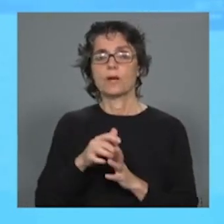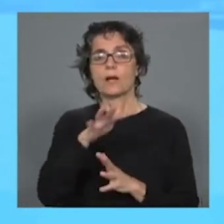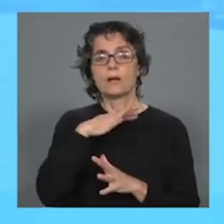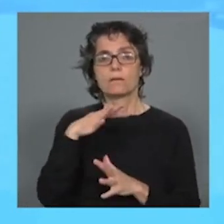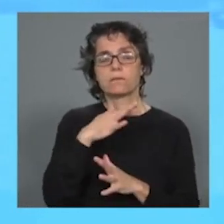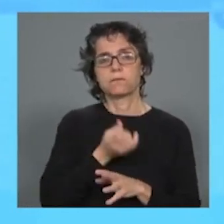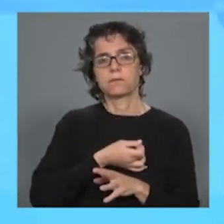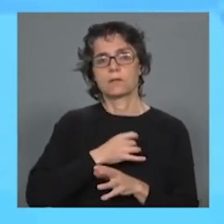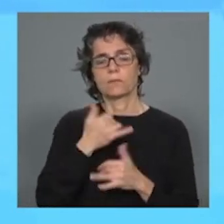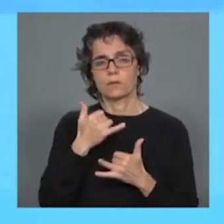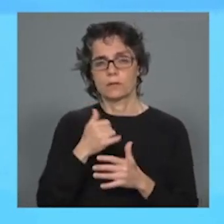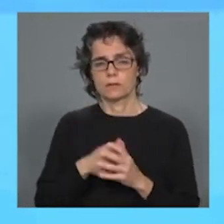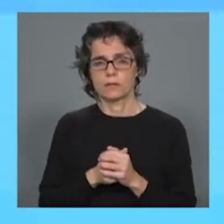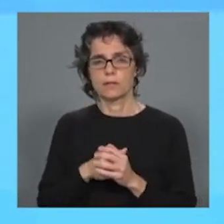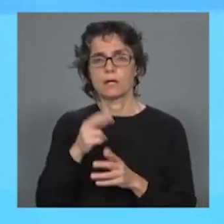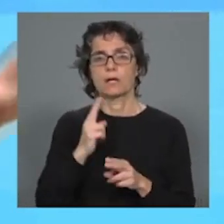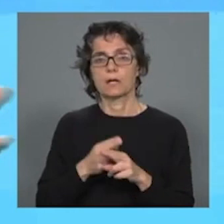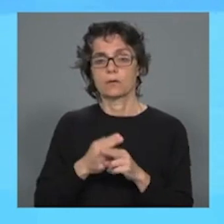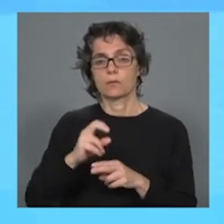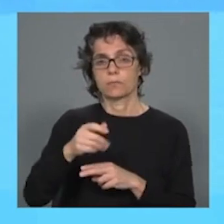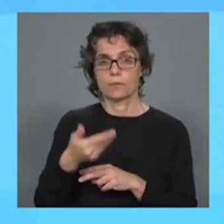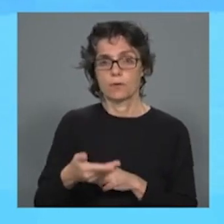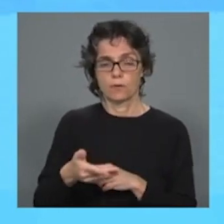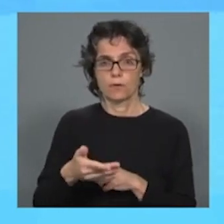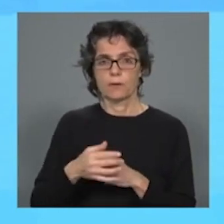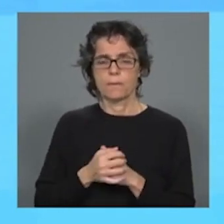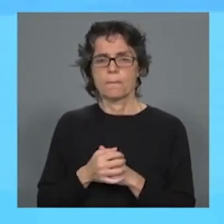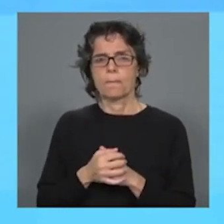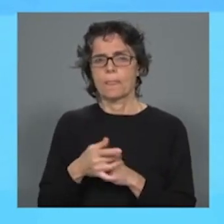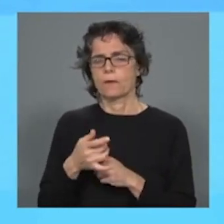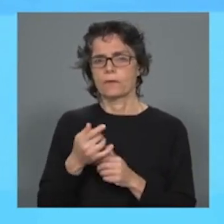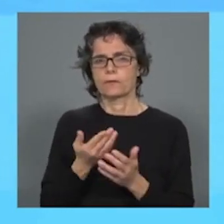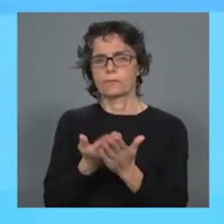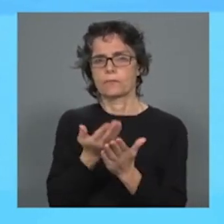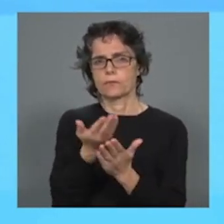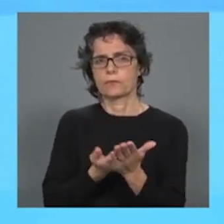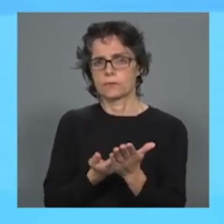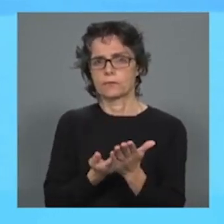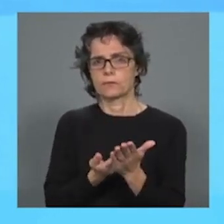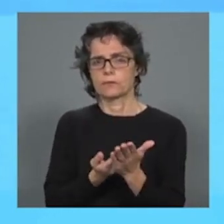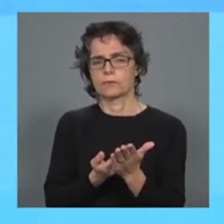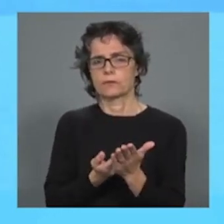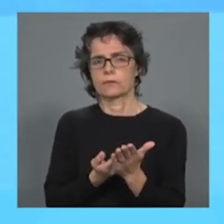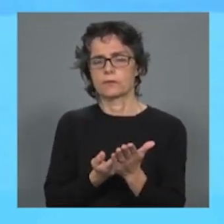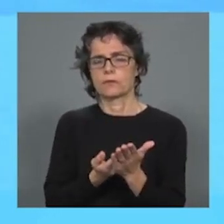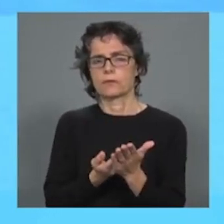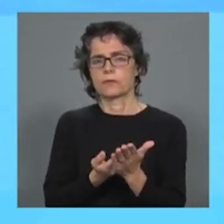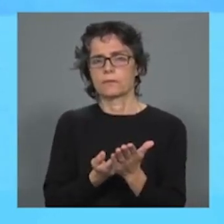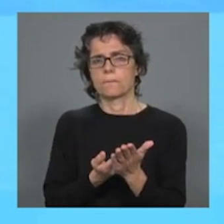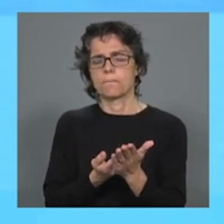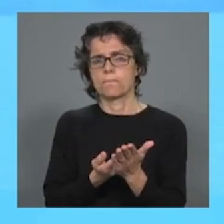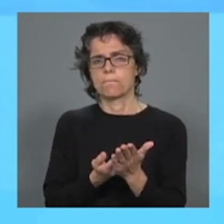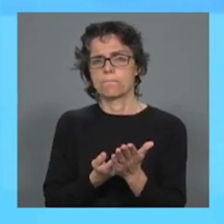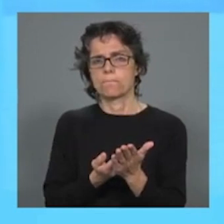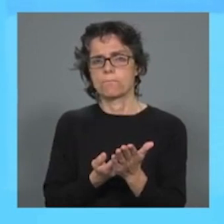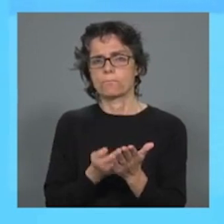verdade. Mais do que recordar essa proposta para a família, vai repropor